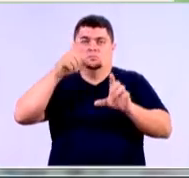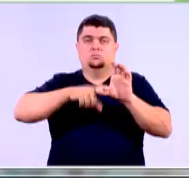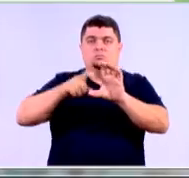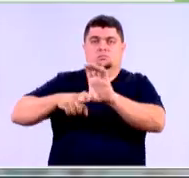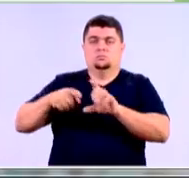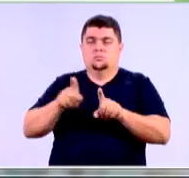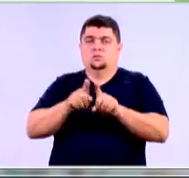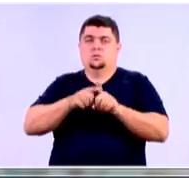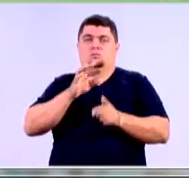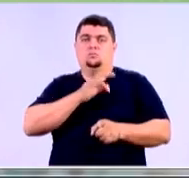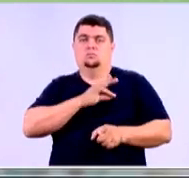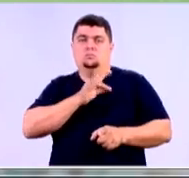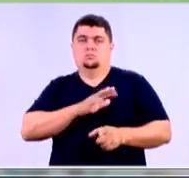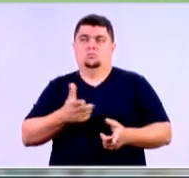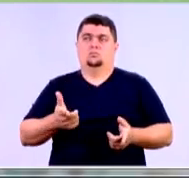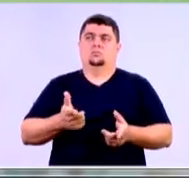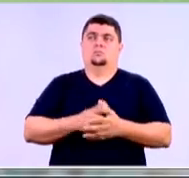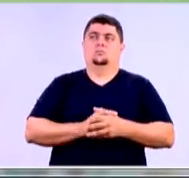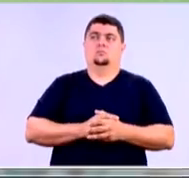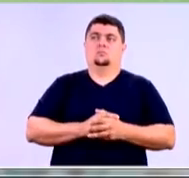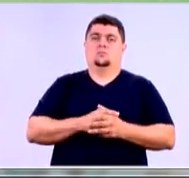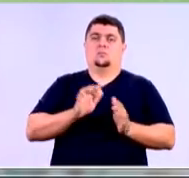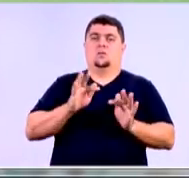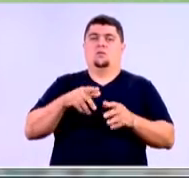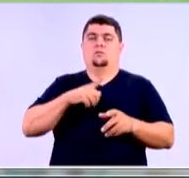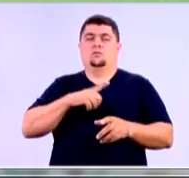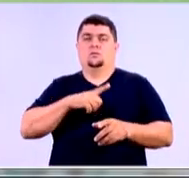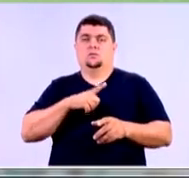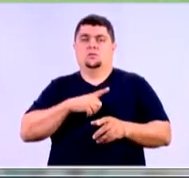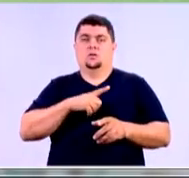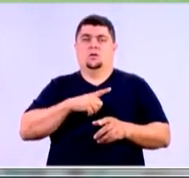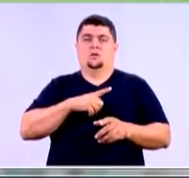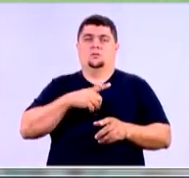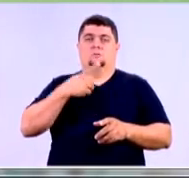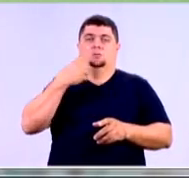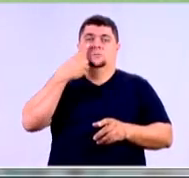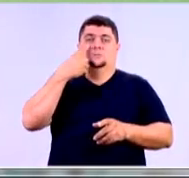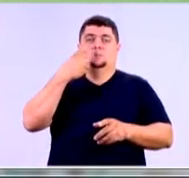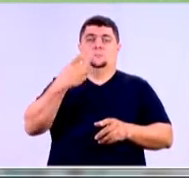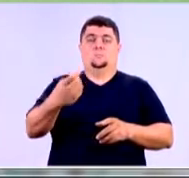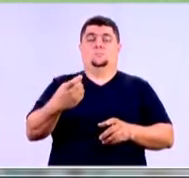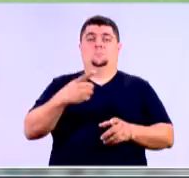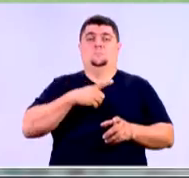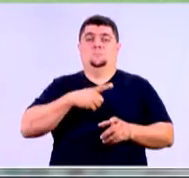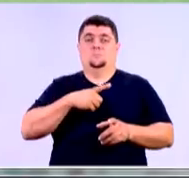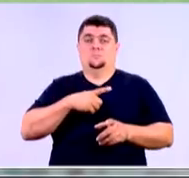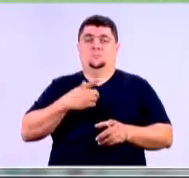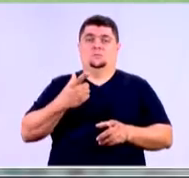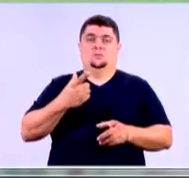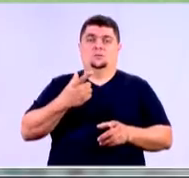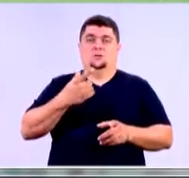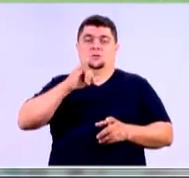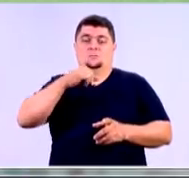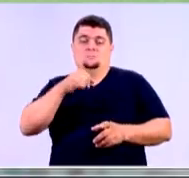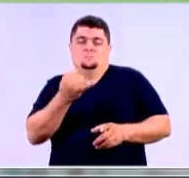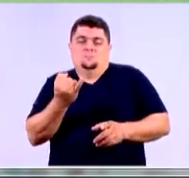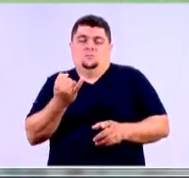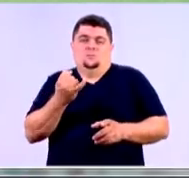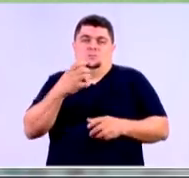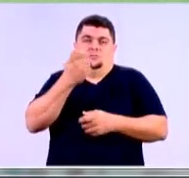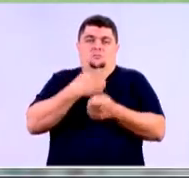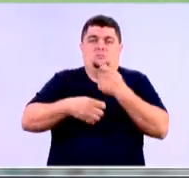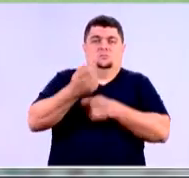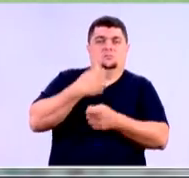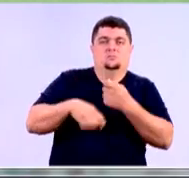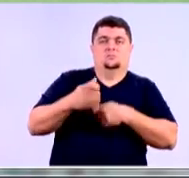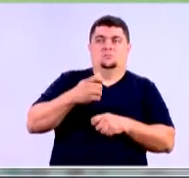de rentabilidade. Por fim, falamos das oportunidades, que tem a ver com a capacidade de empreendedorismo, né?